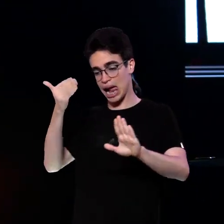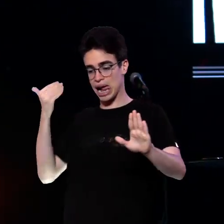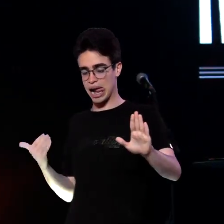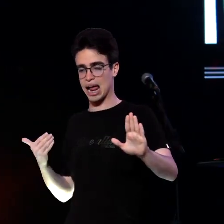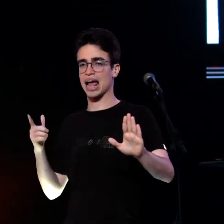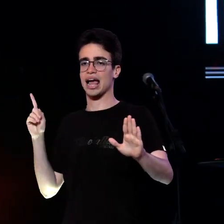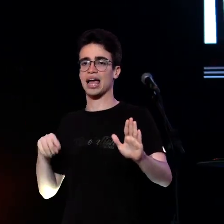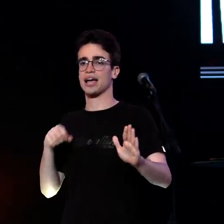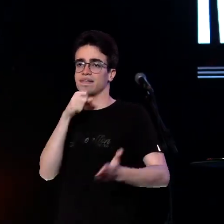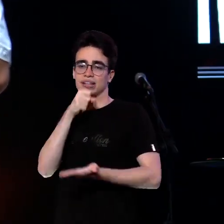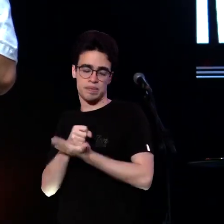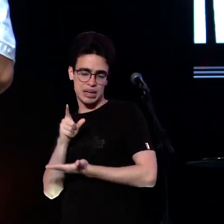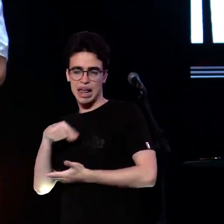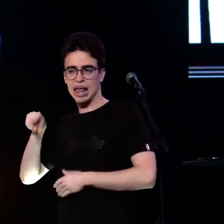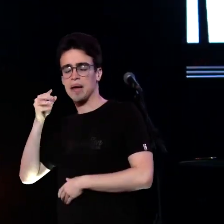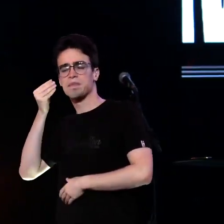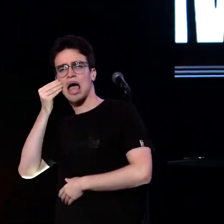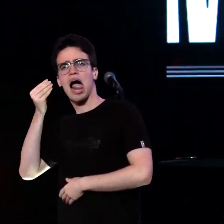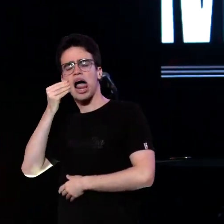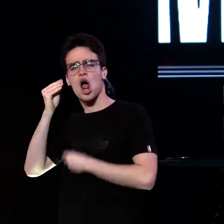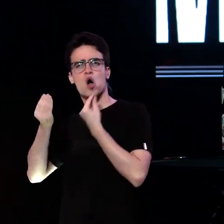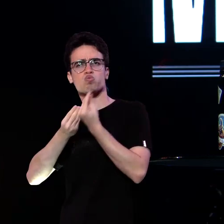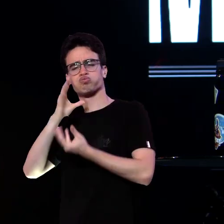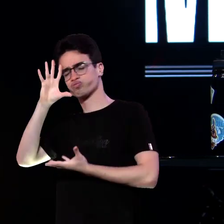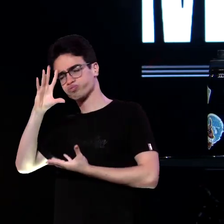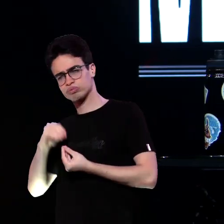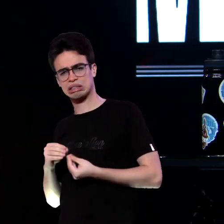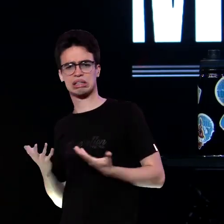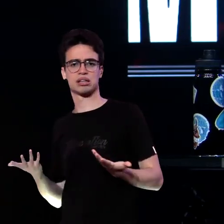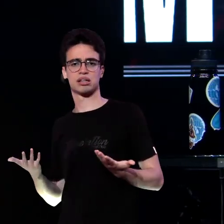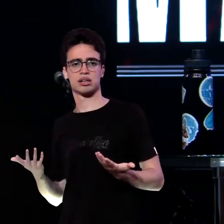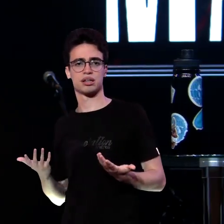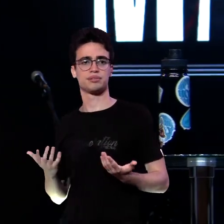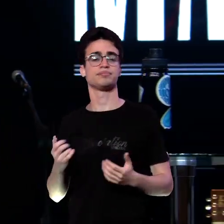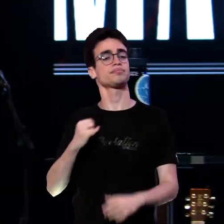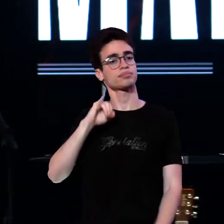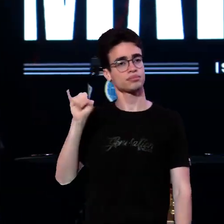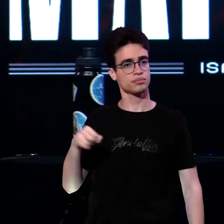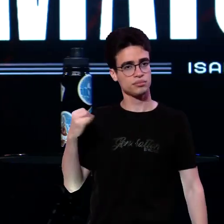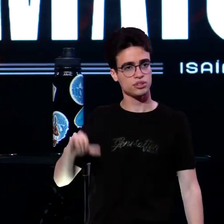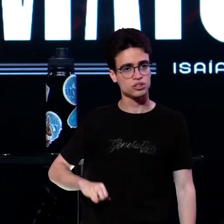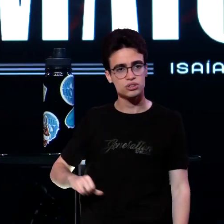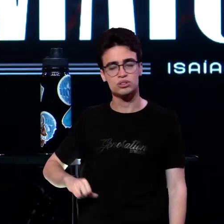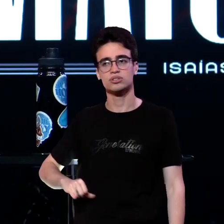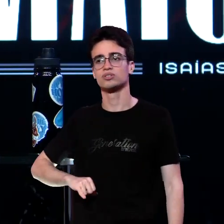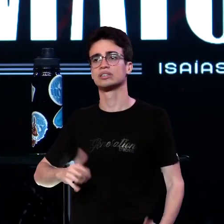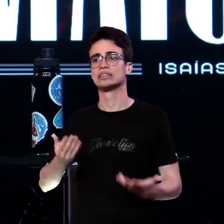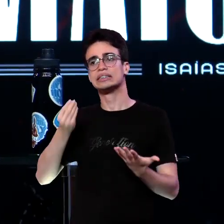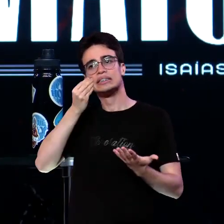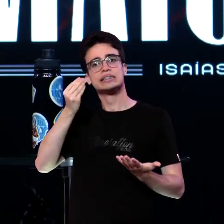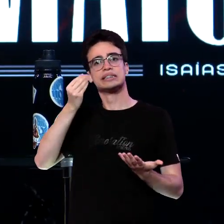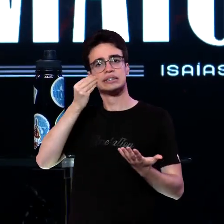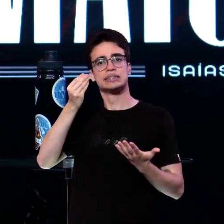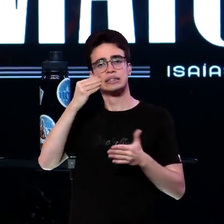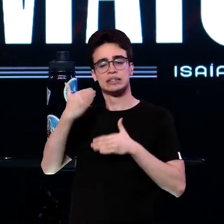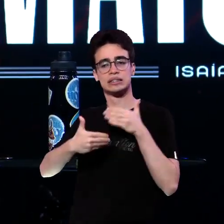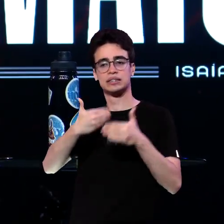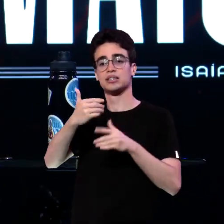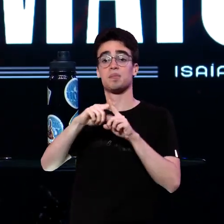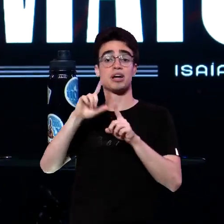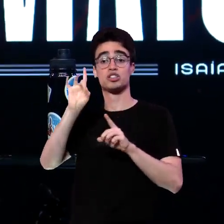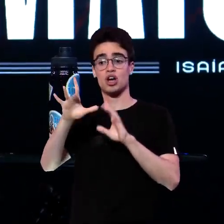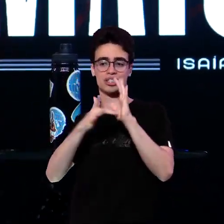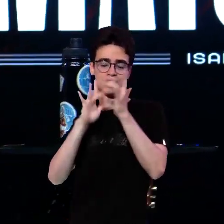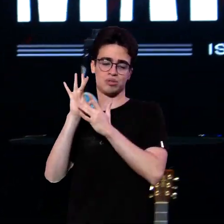foi revelado em Jesus. O que Jó e os amigos dele tentavam entender, mas só foi revelado em